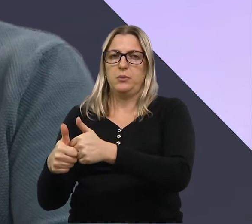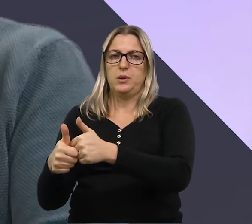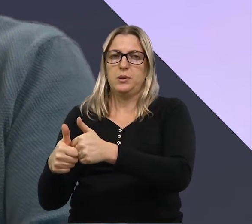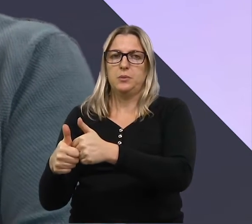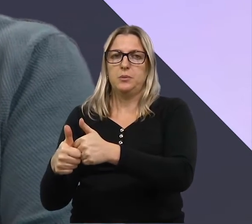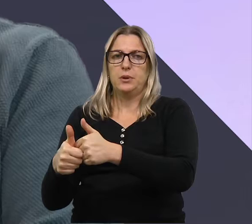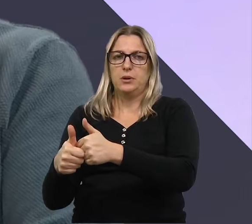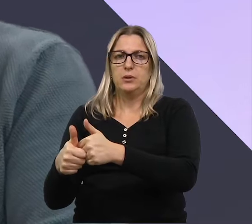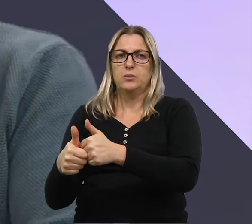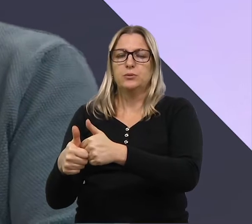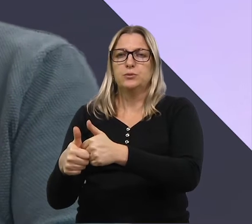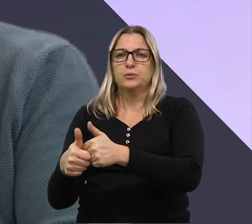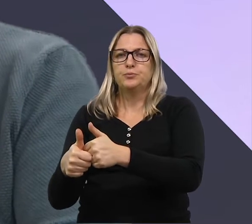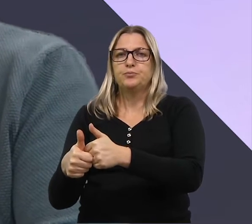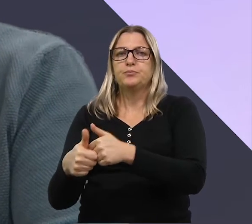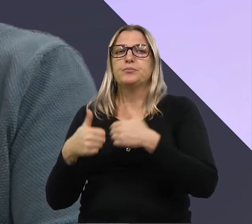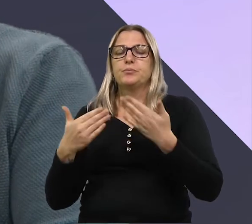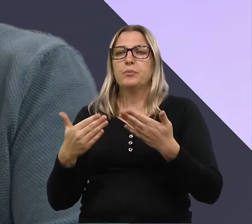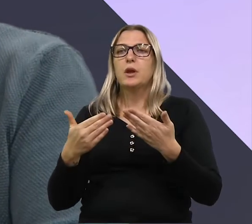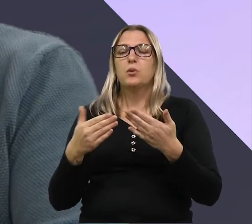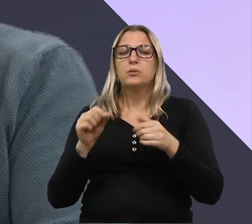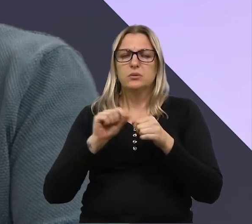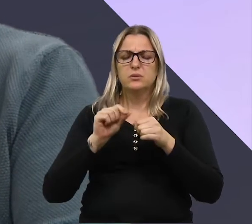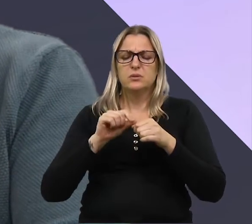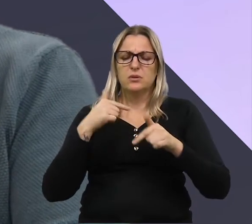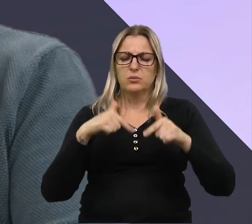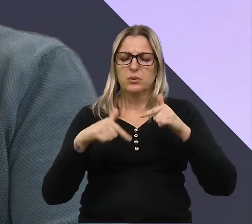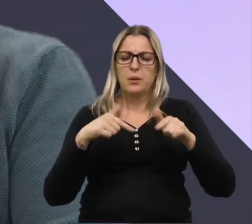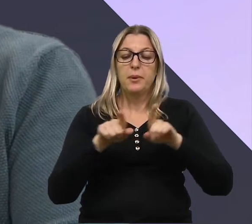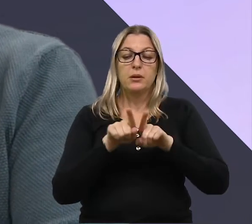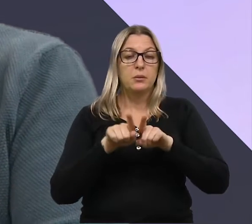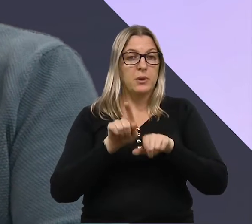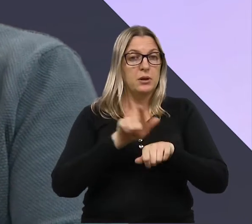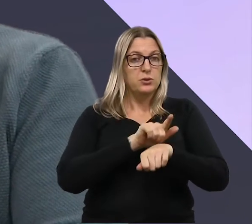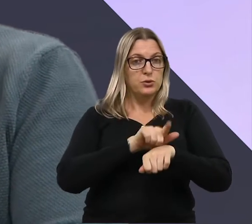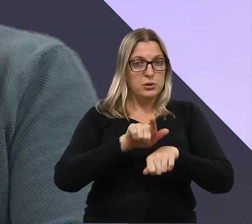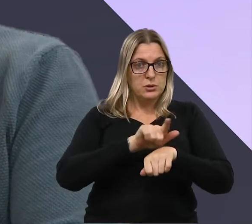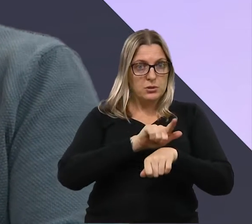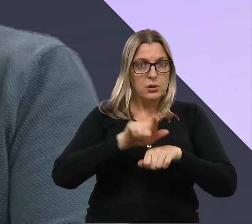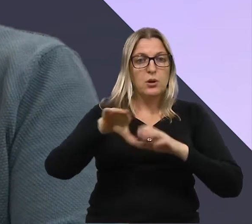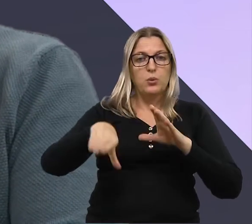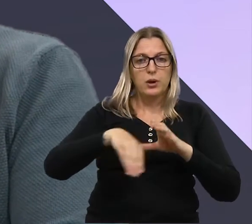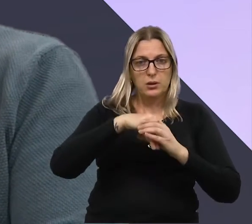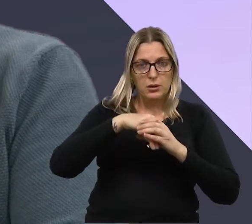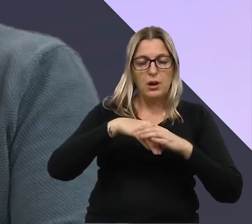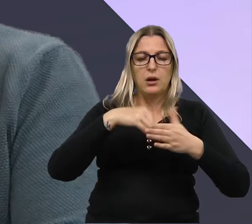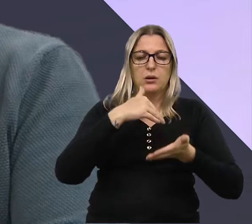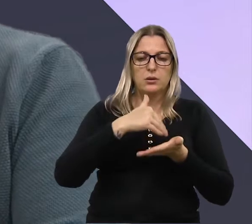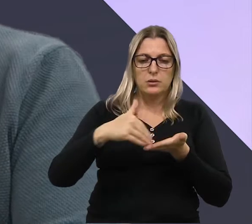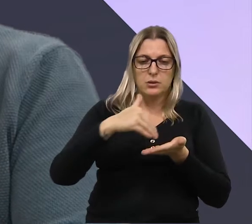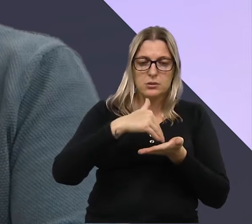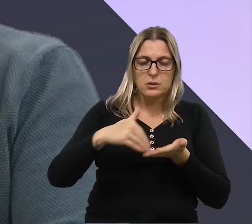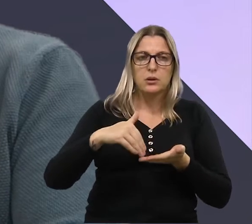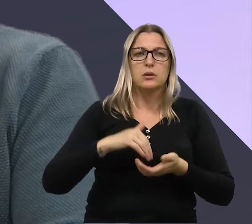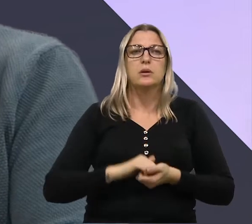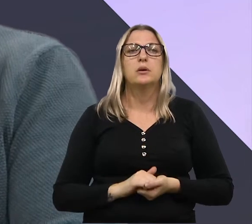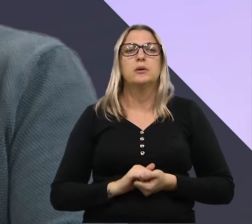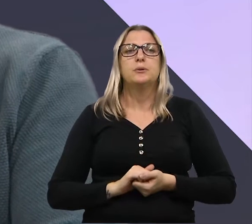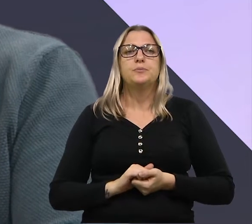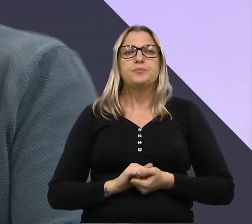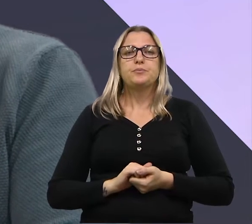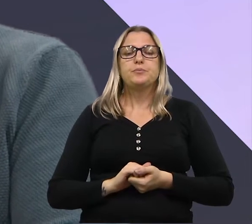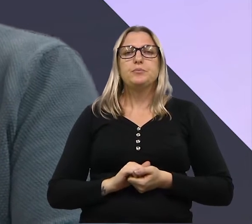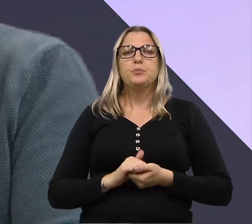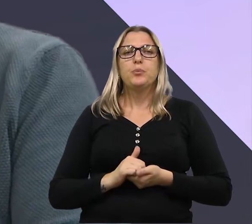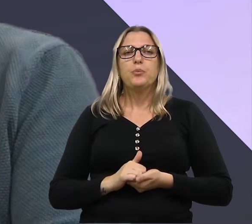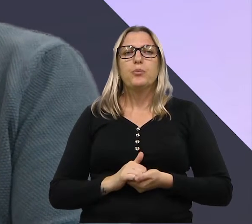te falei inicialmente tinha da questão da gestão gestão interna de como nós vamos fazer esse trabalho frente acompanhamento ele é muito interessante eu tenho